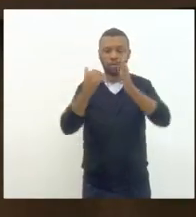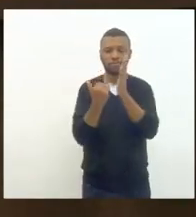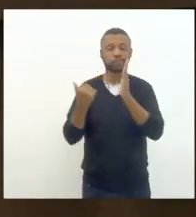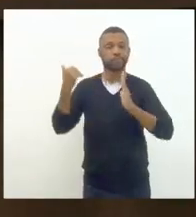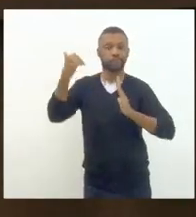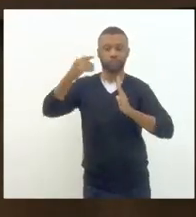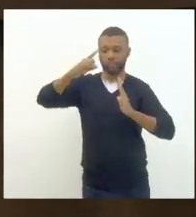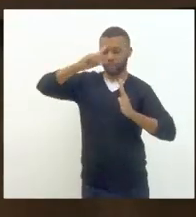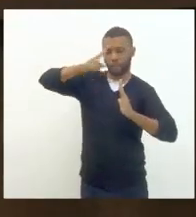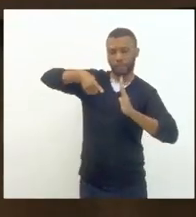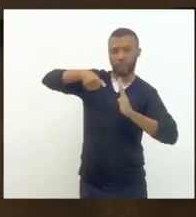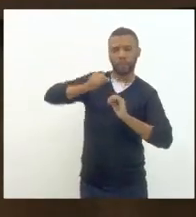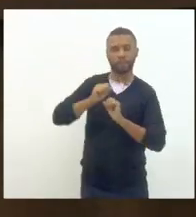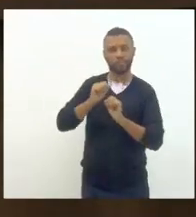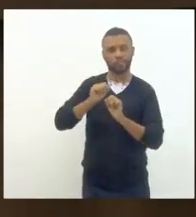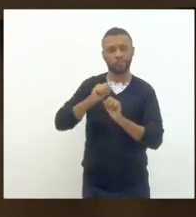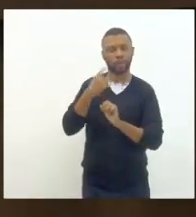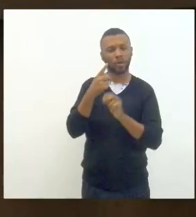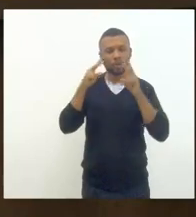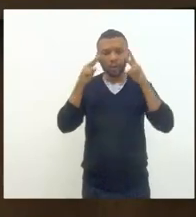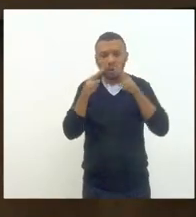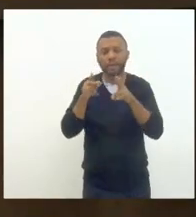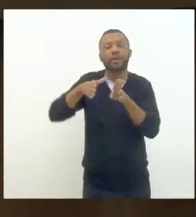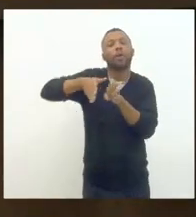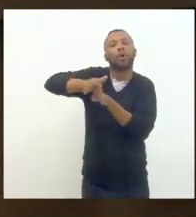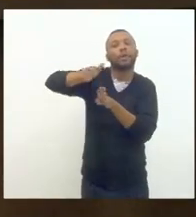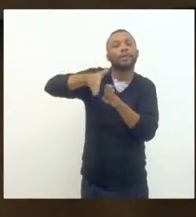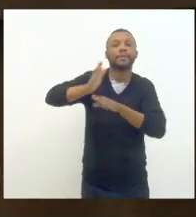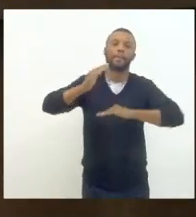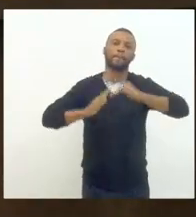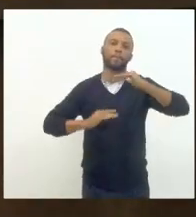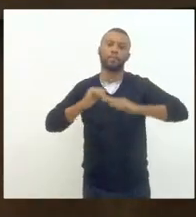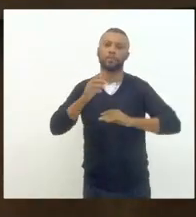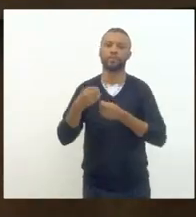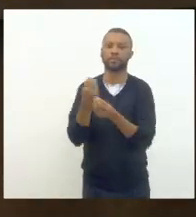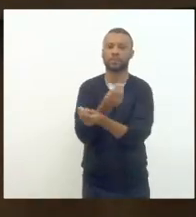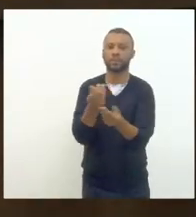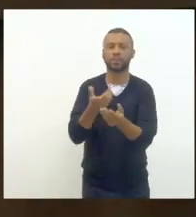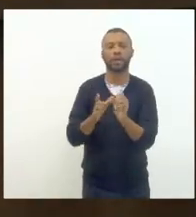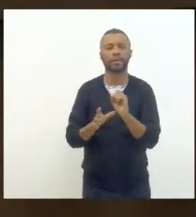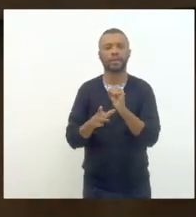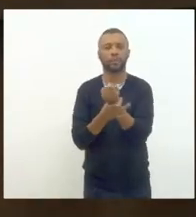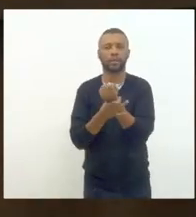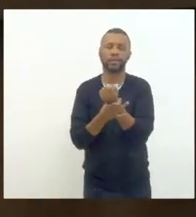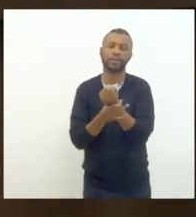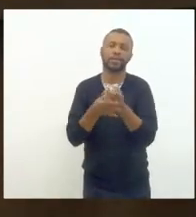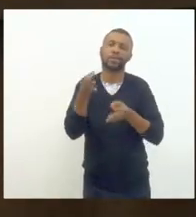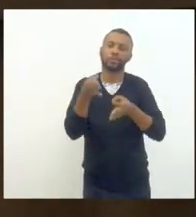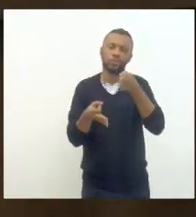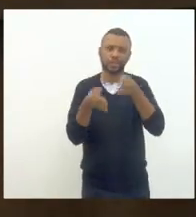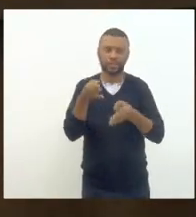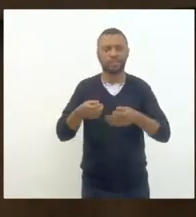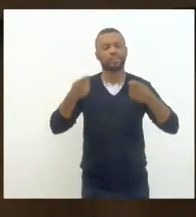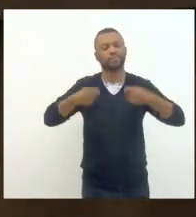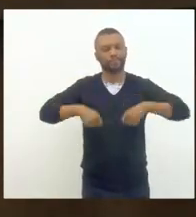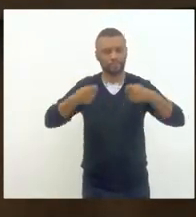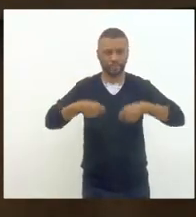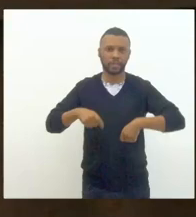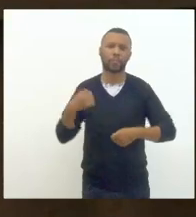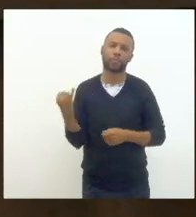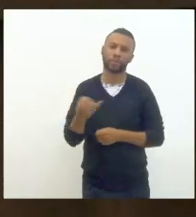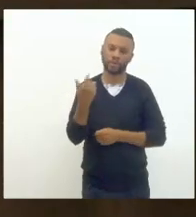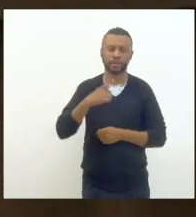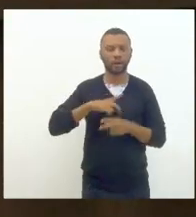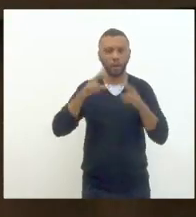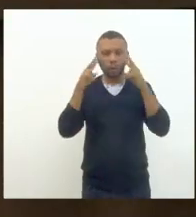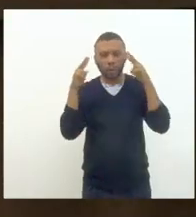importantes, norteia e reconhece a carreira, dando a segurança jurídica necessária, reconhecendo o policial penal como